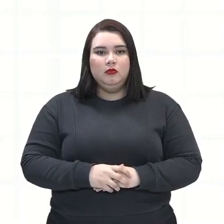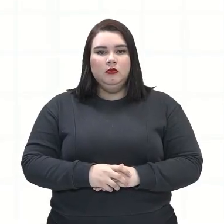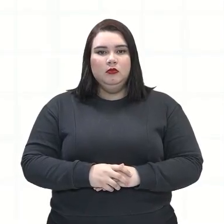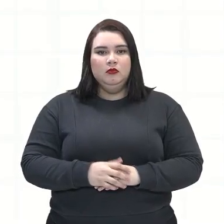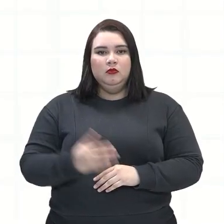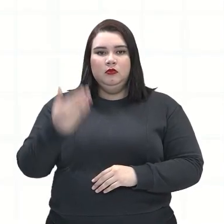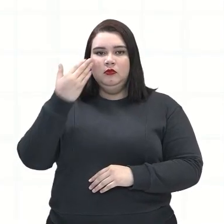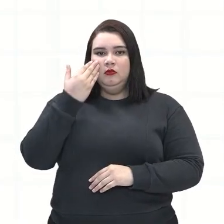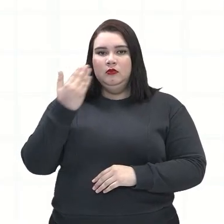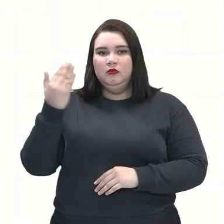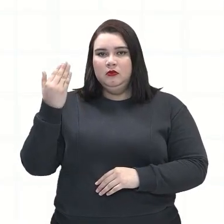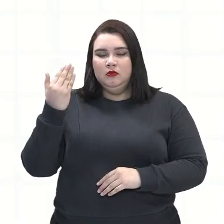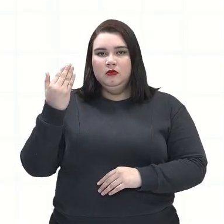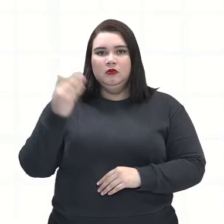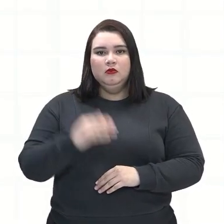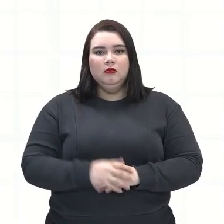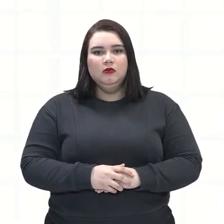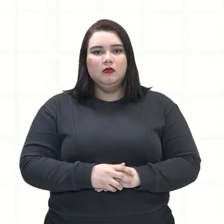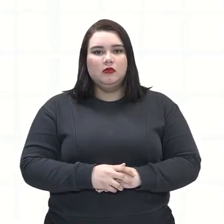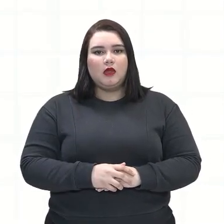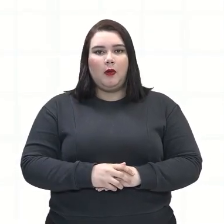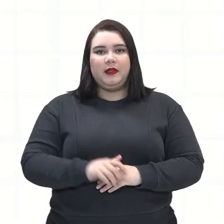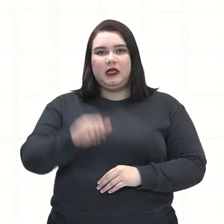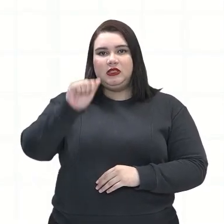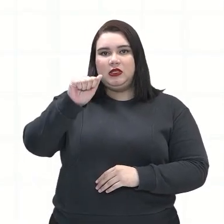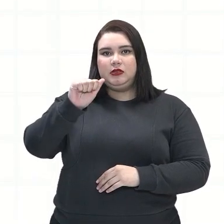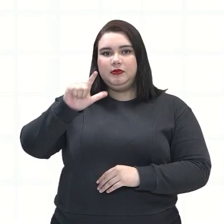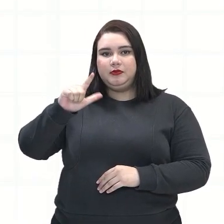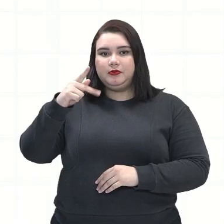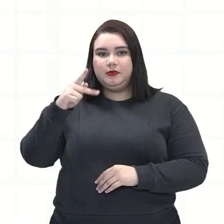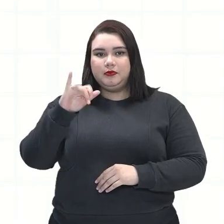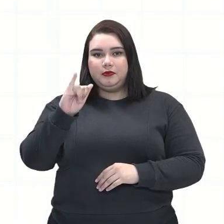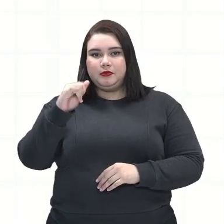Os hikers, né? Os alpinistas, eles trouxeram o quê?